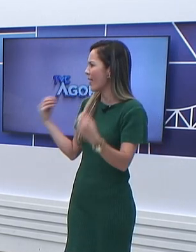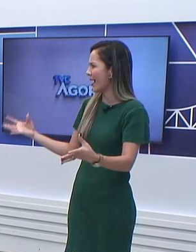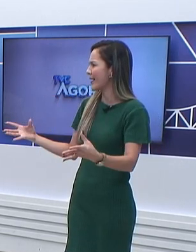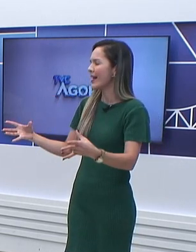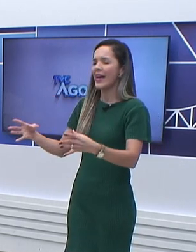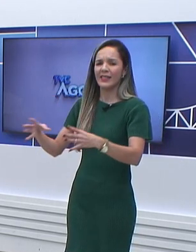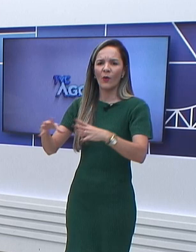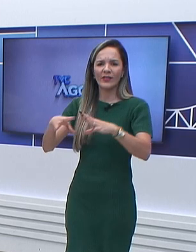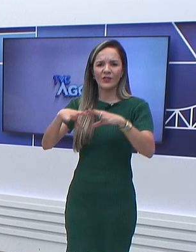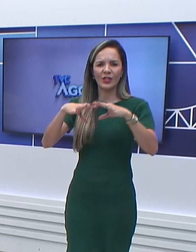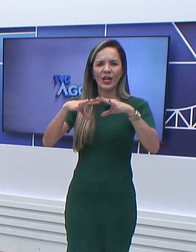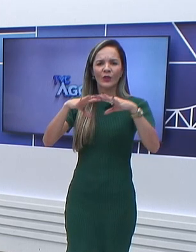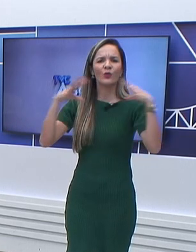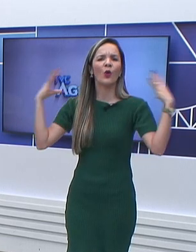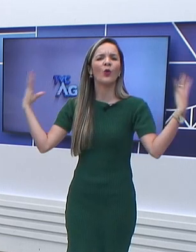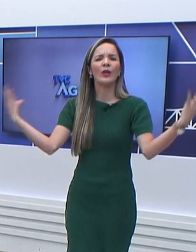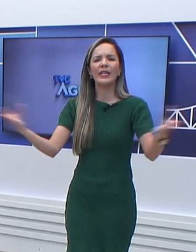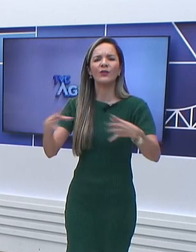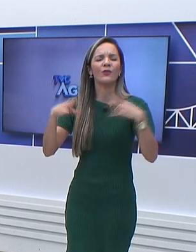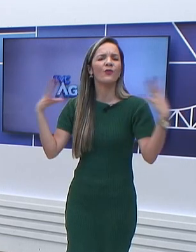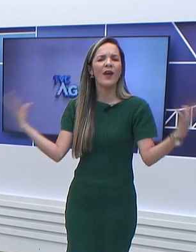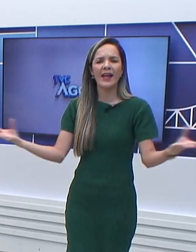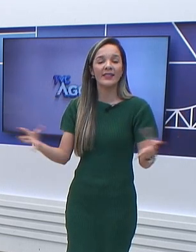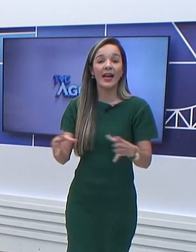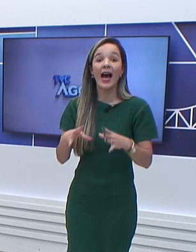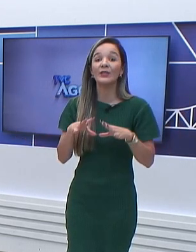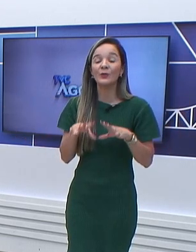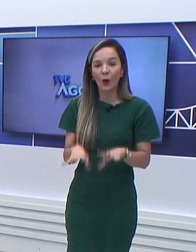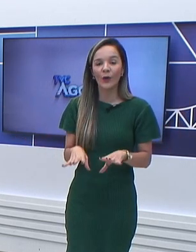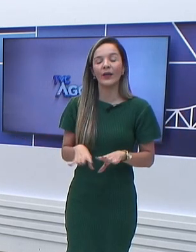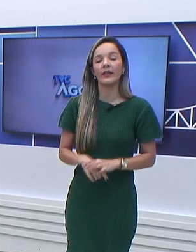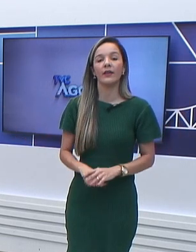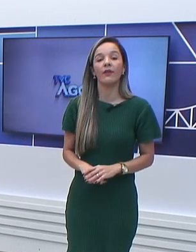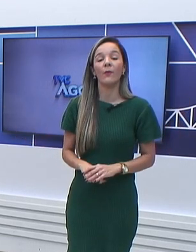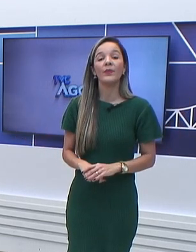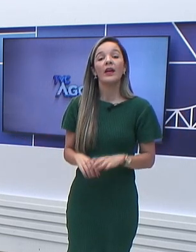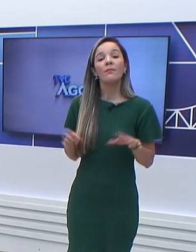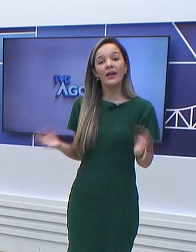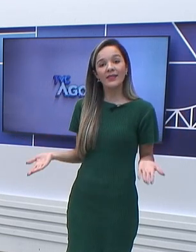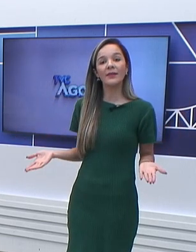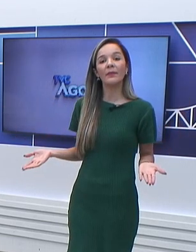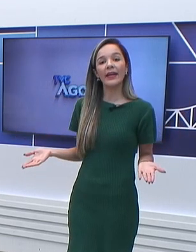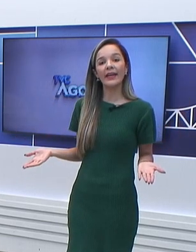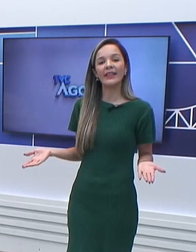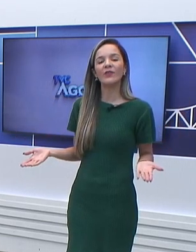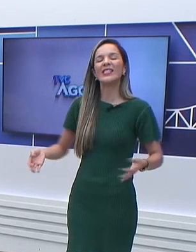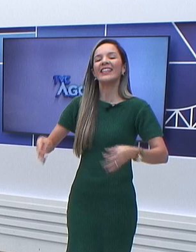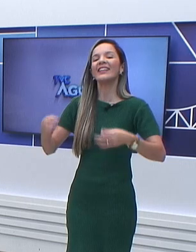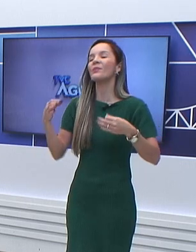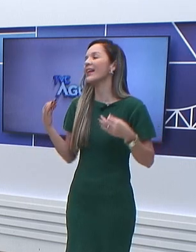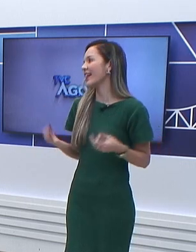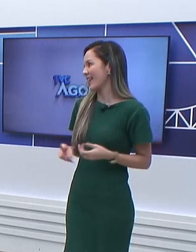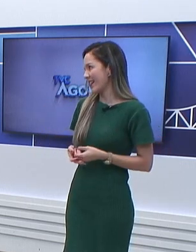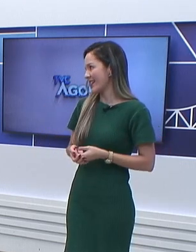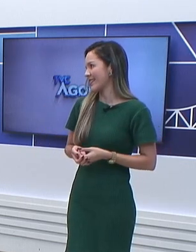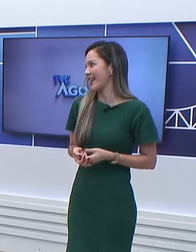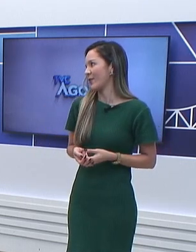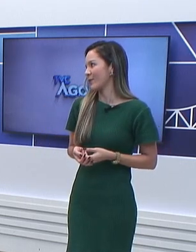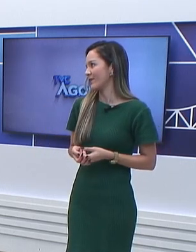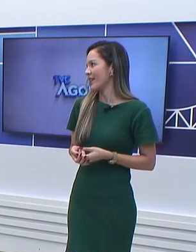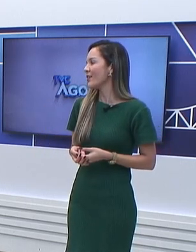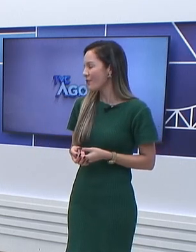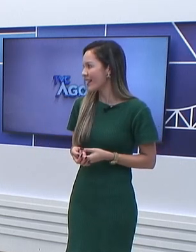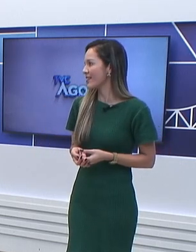de farra. Essa coisa de tudo colorido, festa. Adoro carnaval. Mas também, eu sei que tem uma galera,